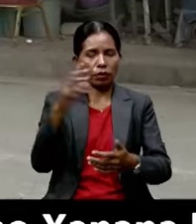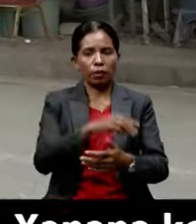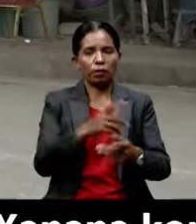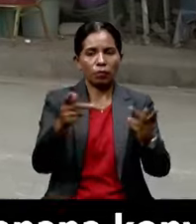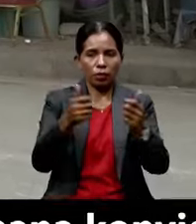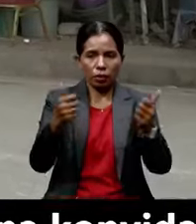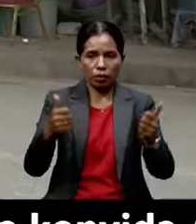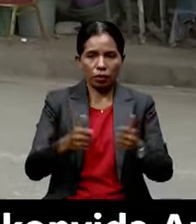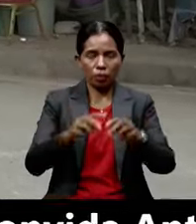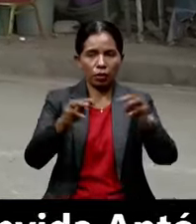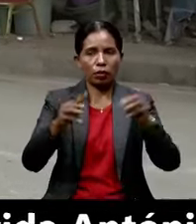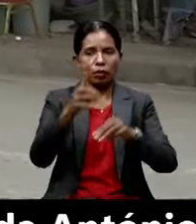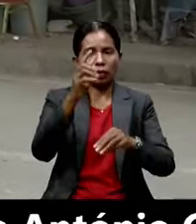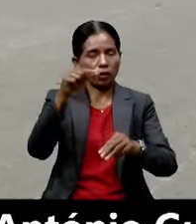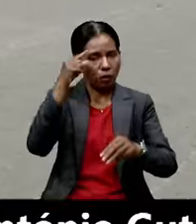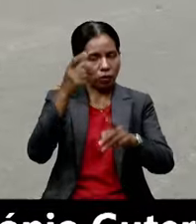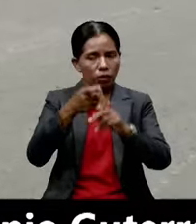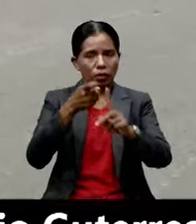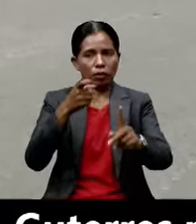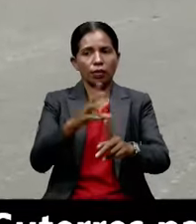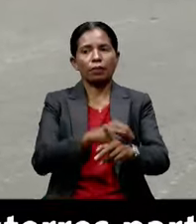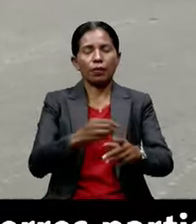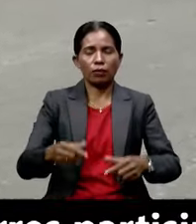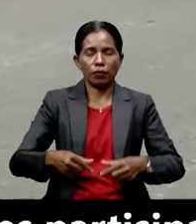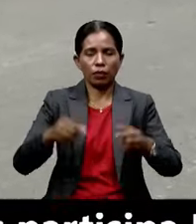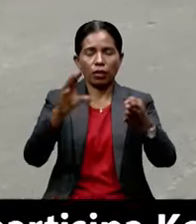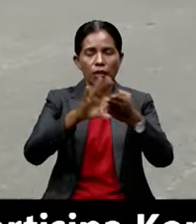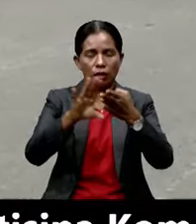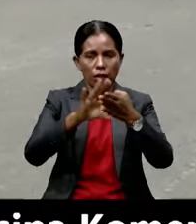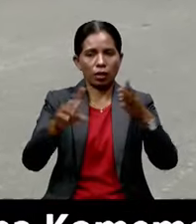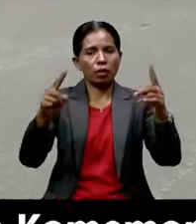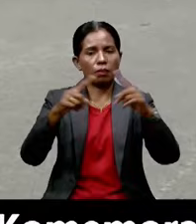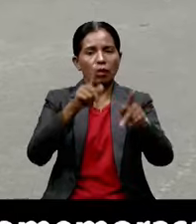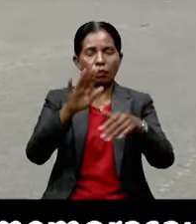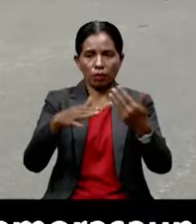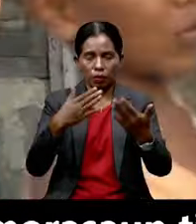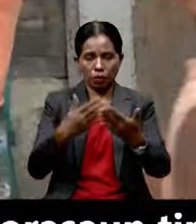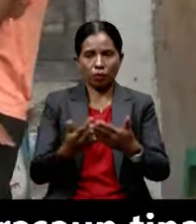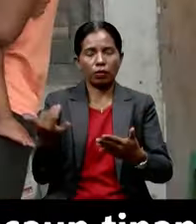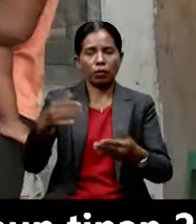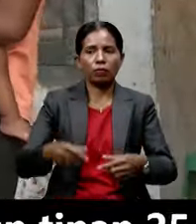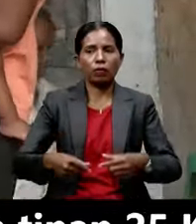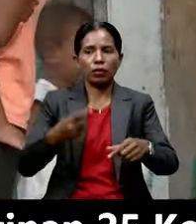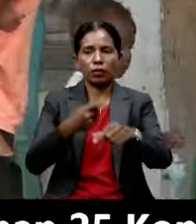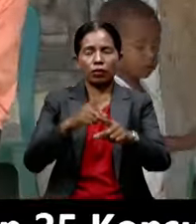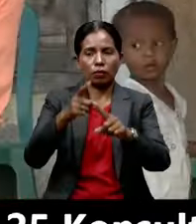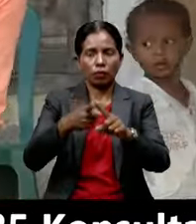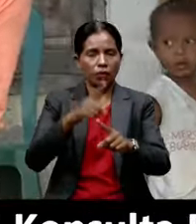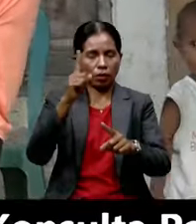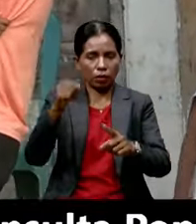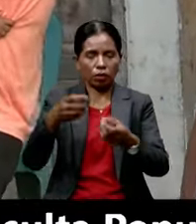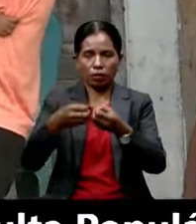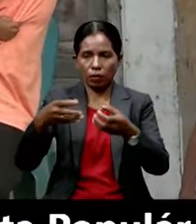administrativo dong alisu municipi dili. Governo liu se teras propriedade fo na carta notificação ba comunidade sirane, ho di fo tempo fulangida atu